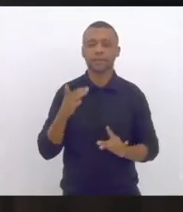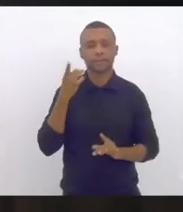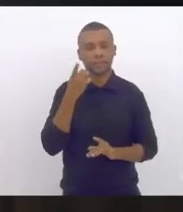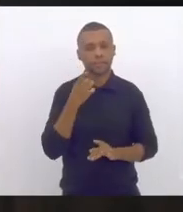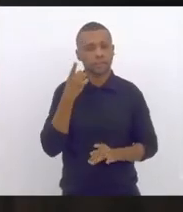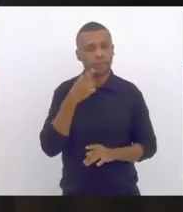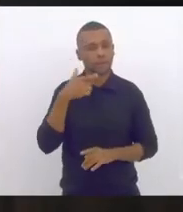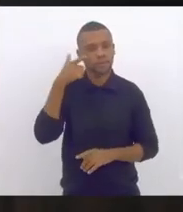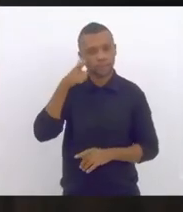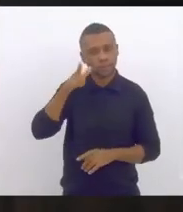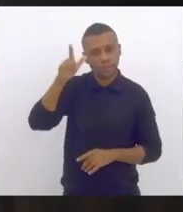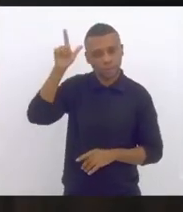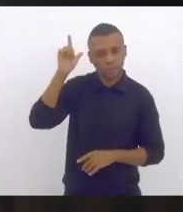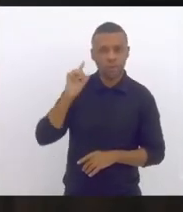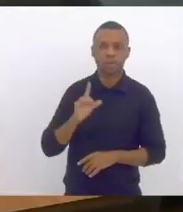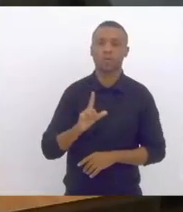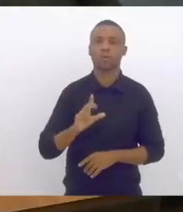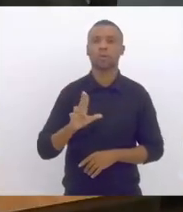Paulo.